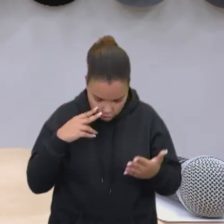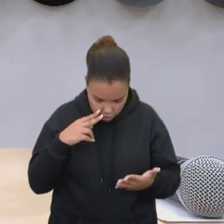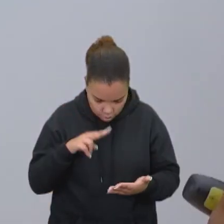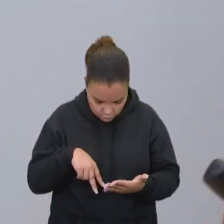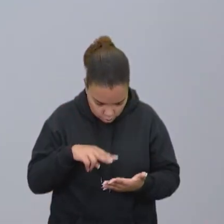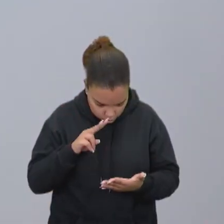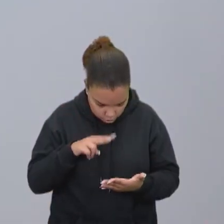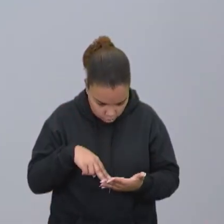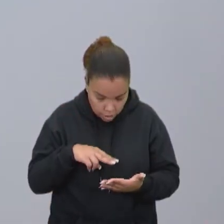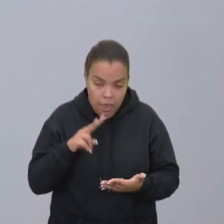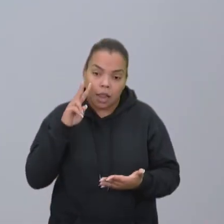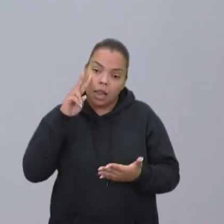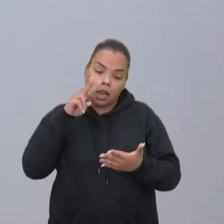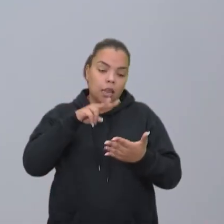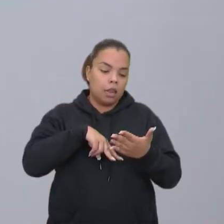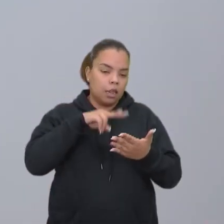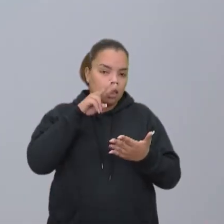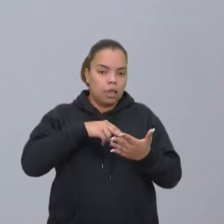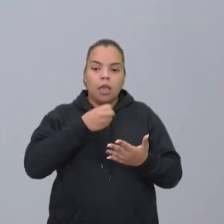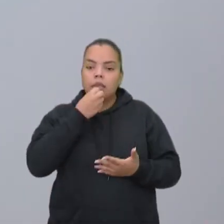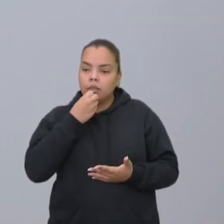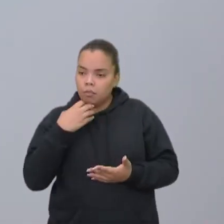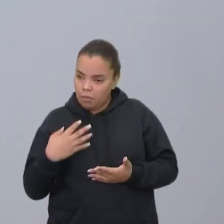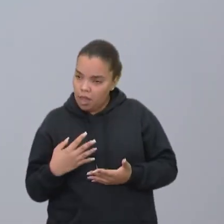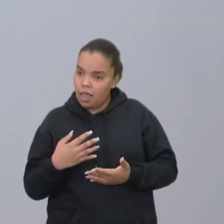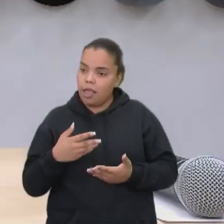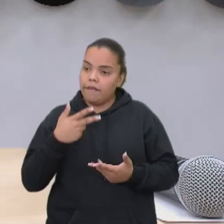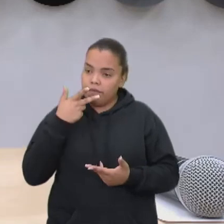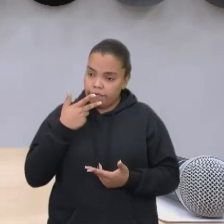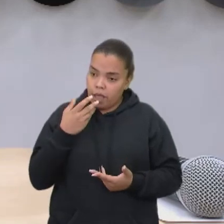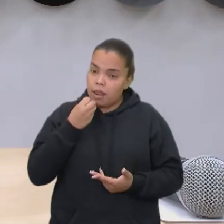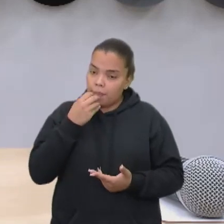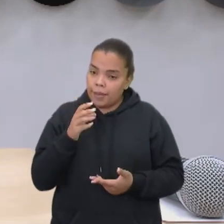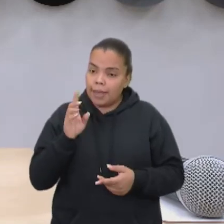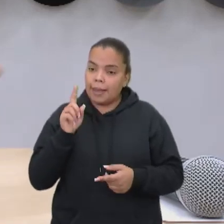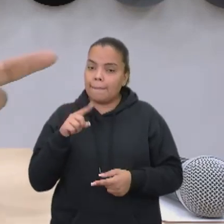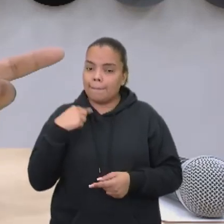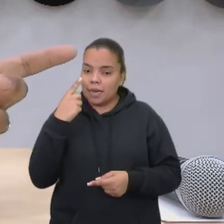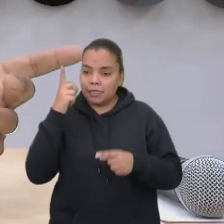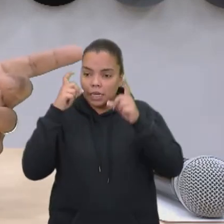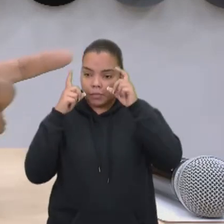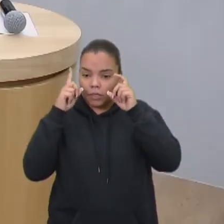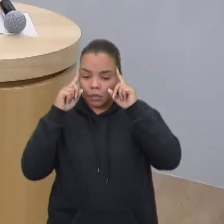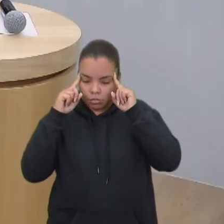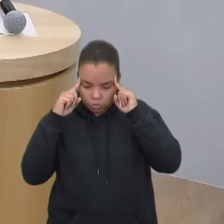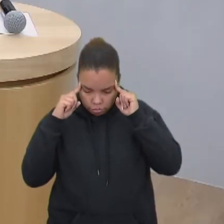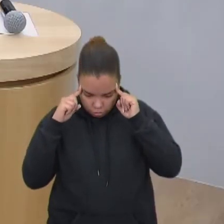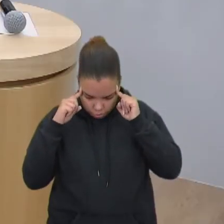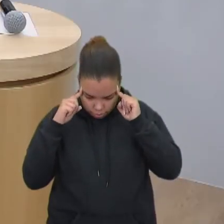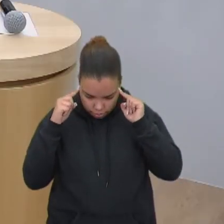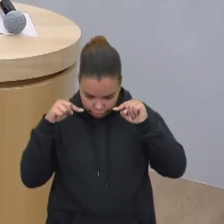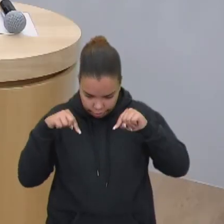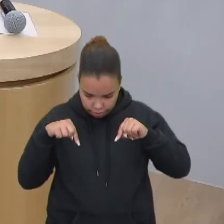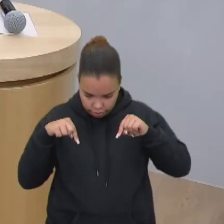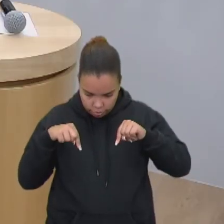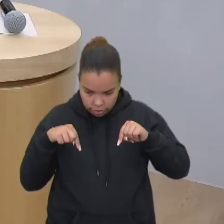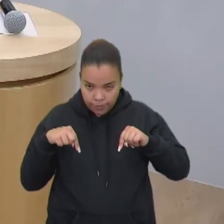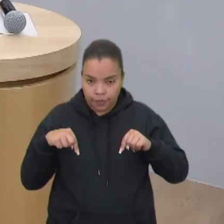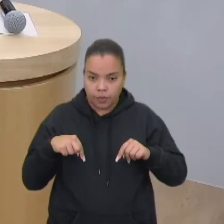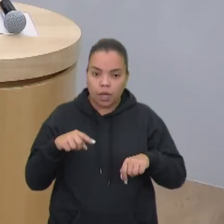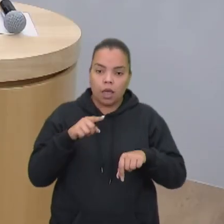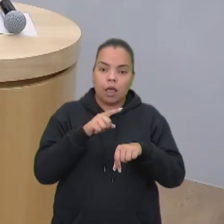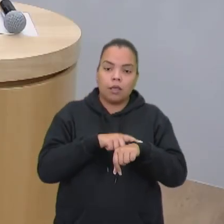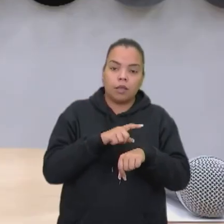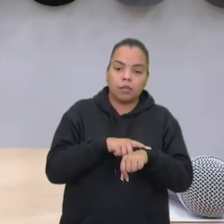assunto legal, mas não manifesta precisa se apresentar na expressão. Exato. E o reloginho ficou doido, já você tá vendo, você viu, né? Ele não tem jeito. Nosso tempo. Ele não